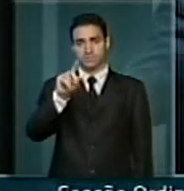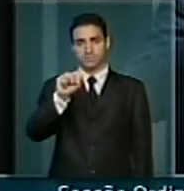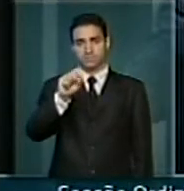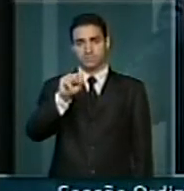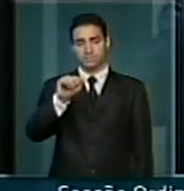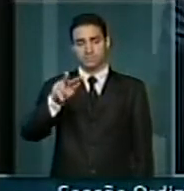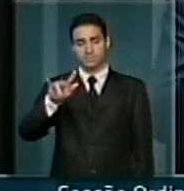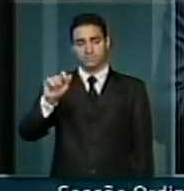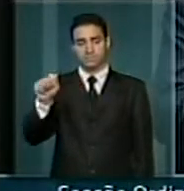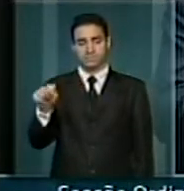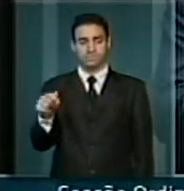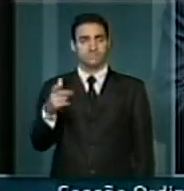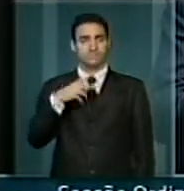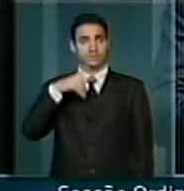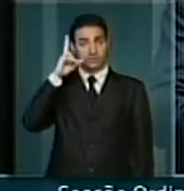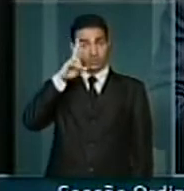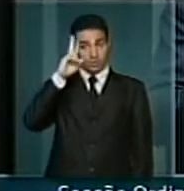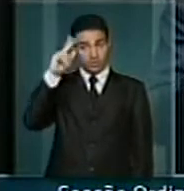com a